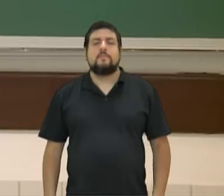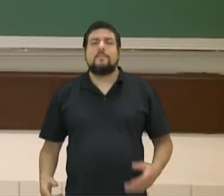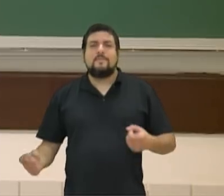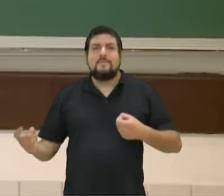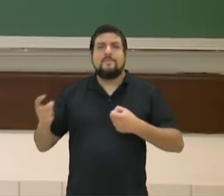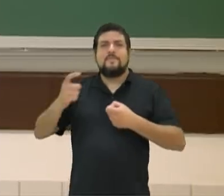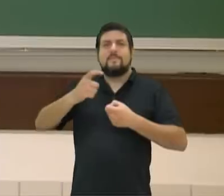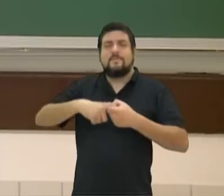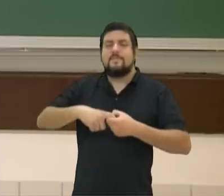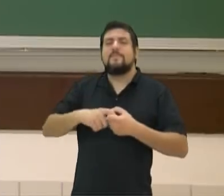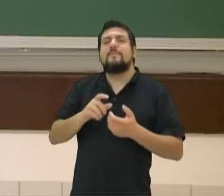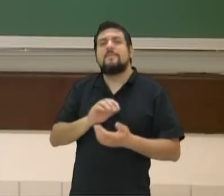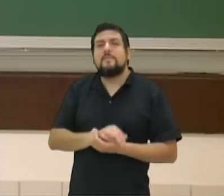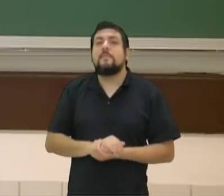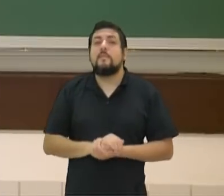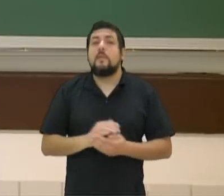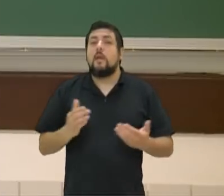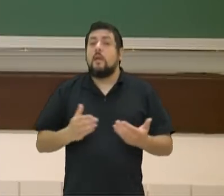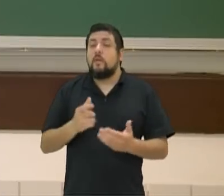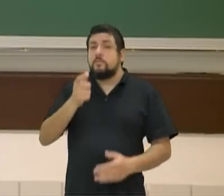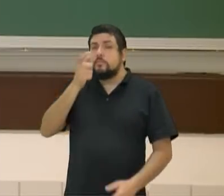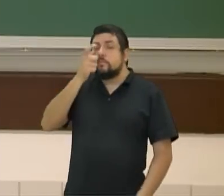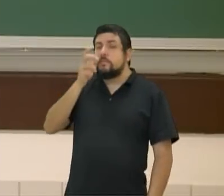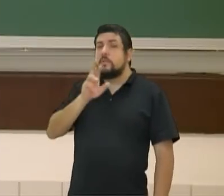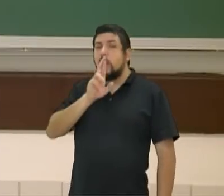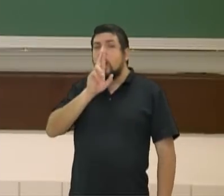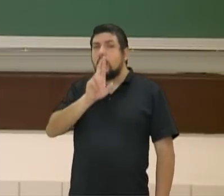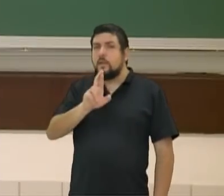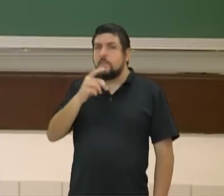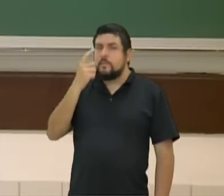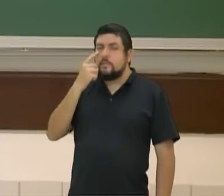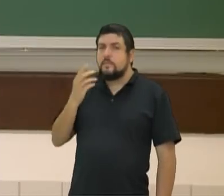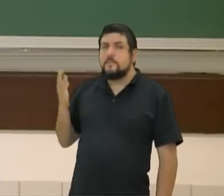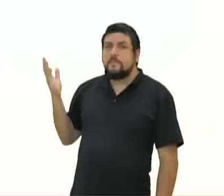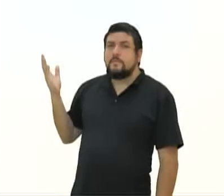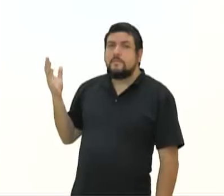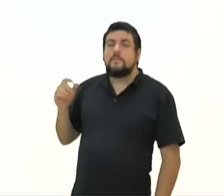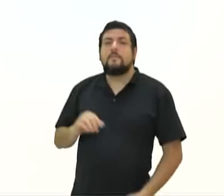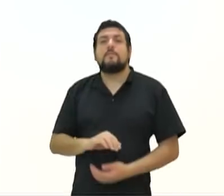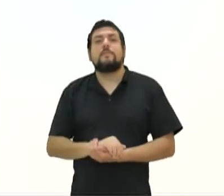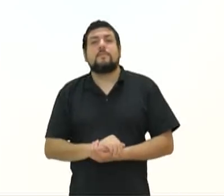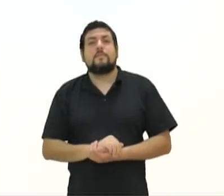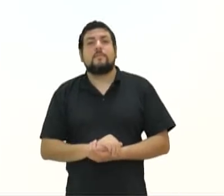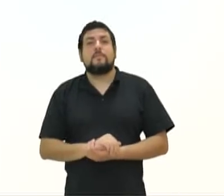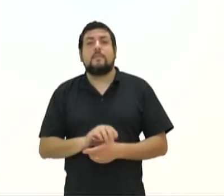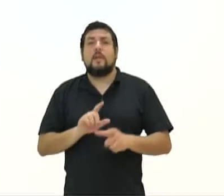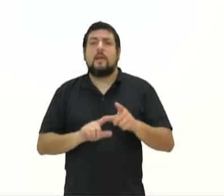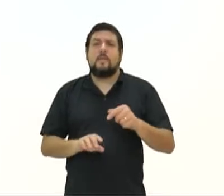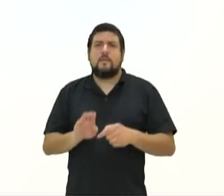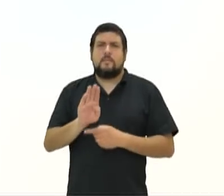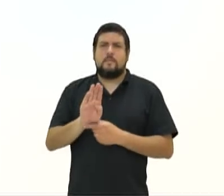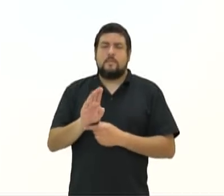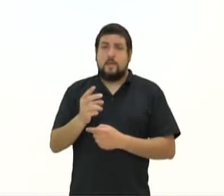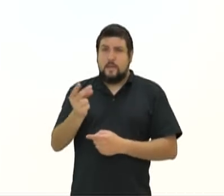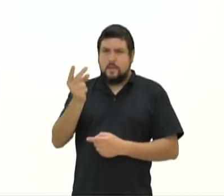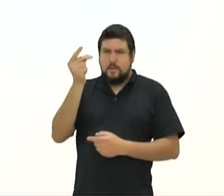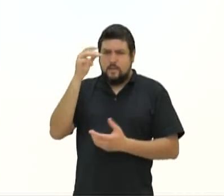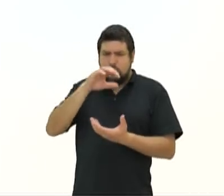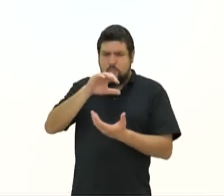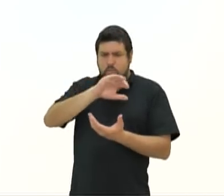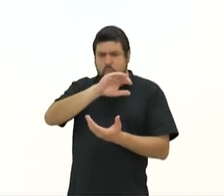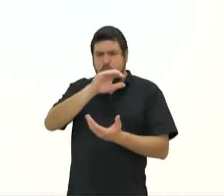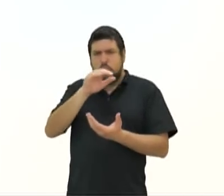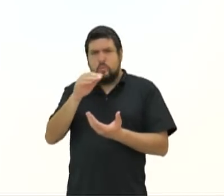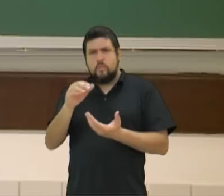Estamos de volta, galera. E a resposta certa desse exercício é a letra B. Não tinha camada de ozônio protegendo o